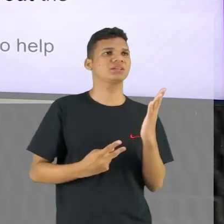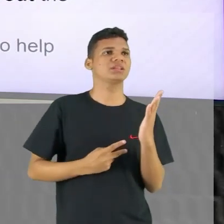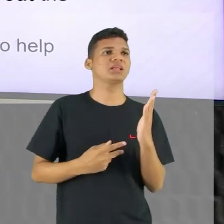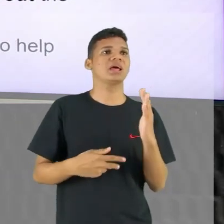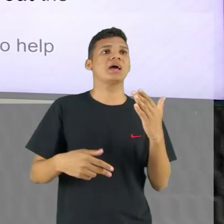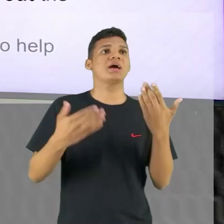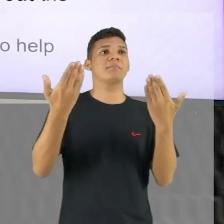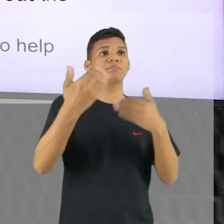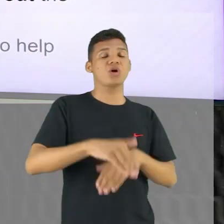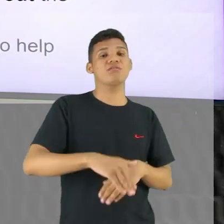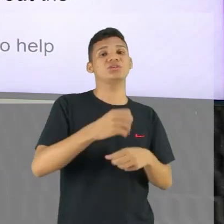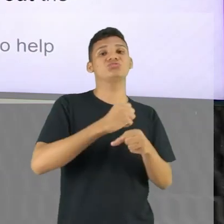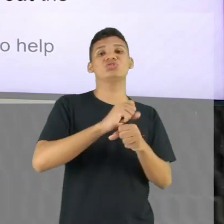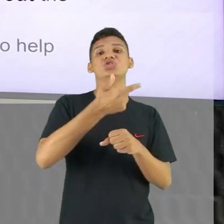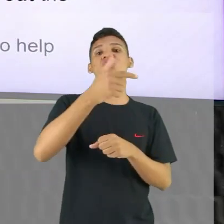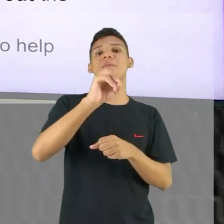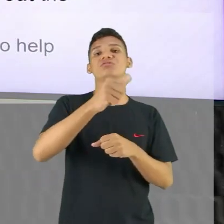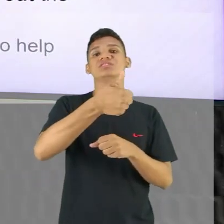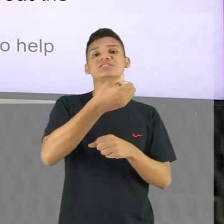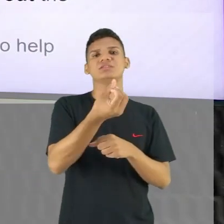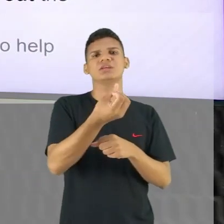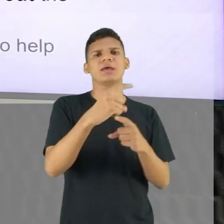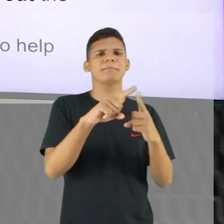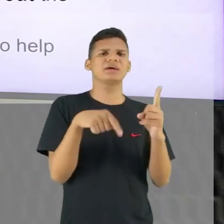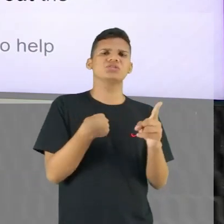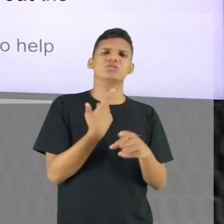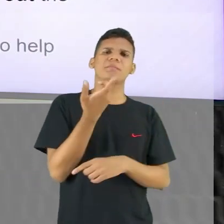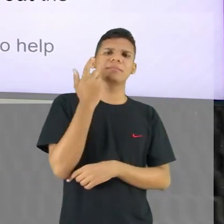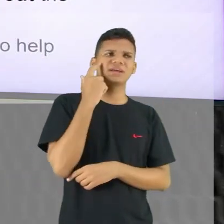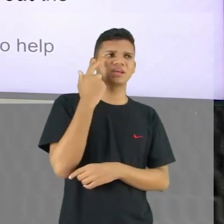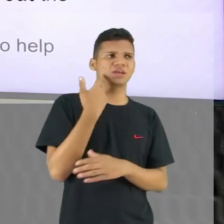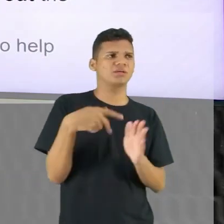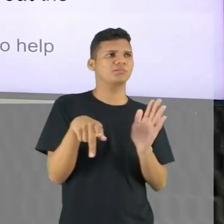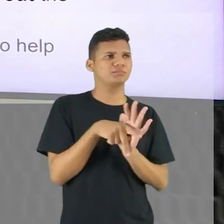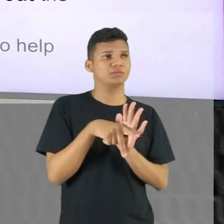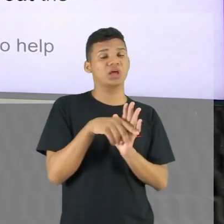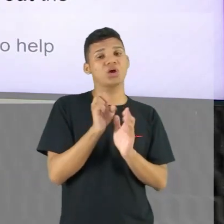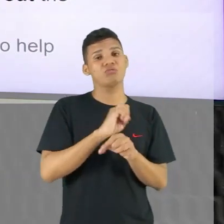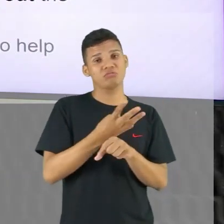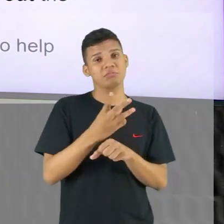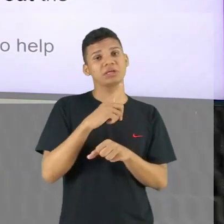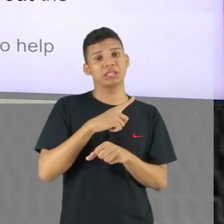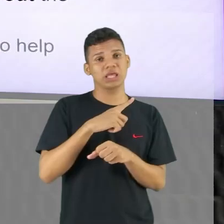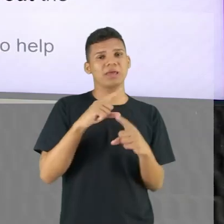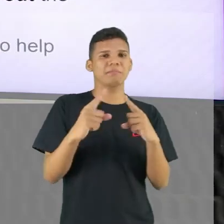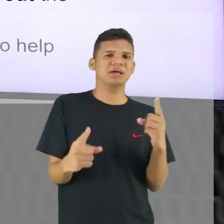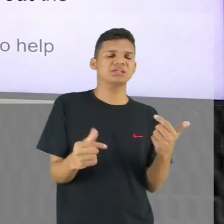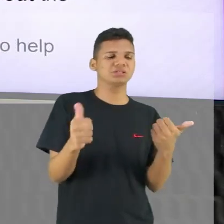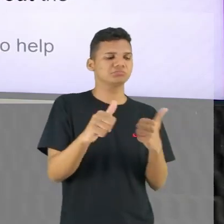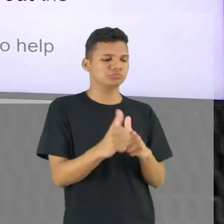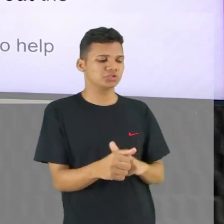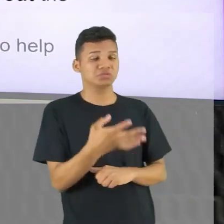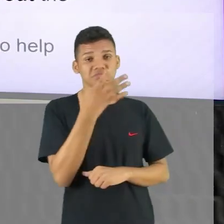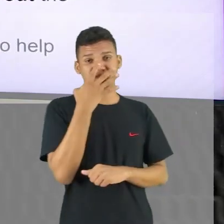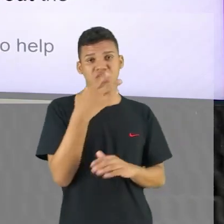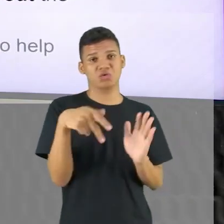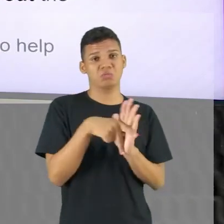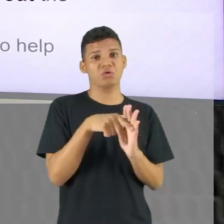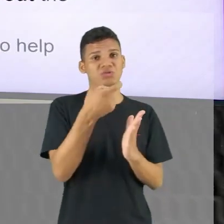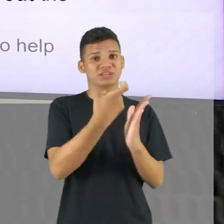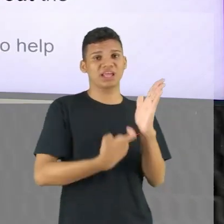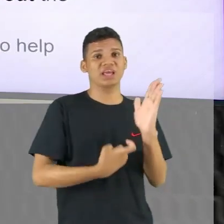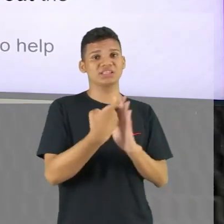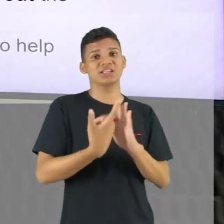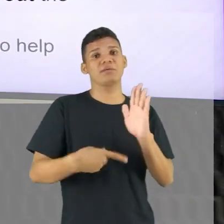de 2016. E aí uma tradição que a UEMA tem, quando ela aborda alguns textos na